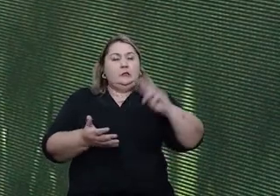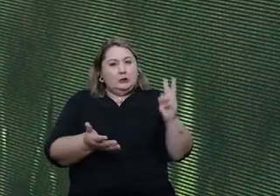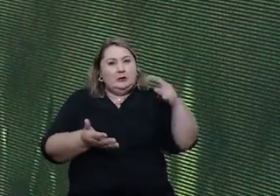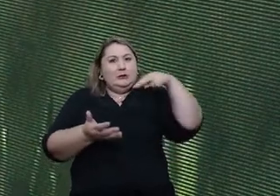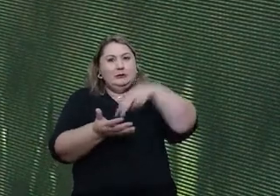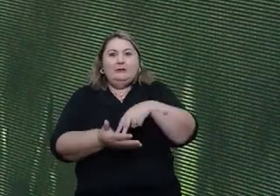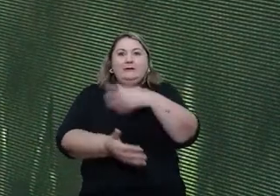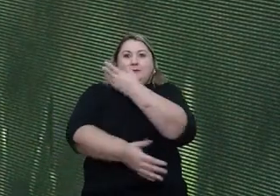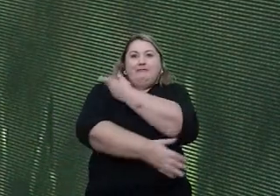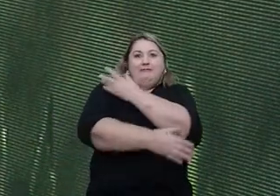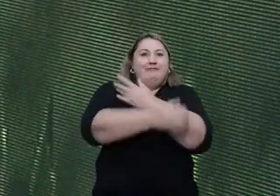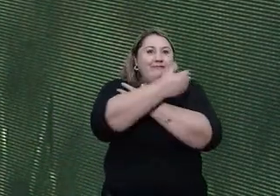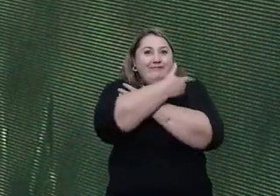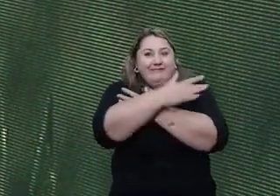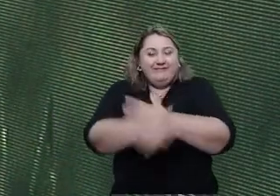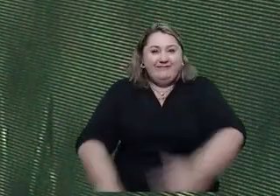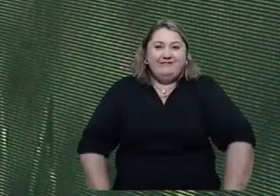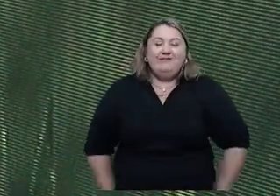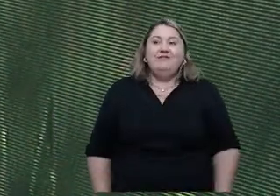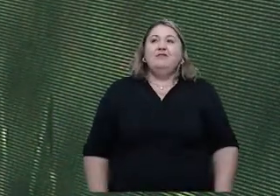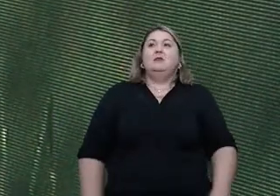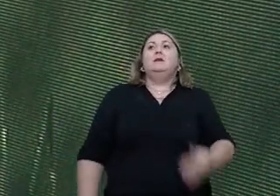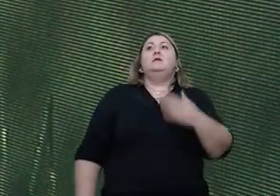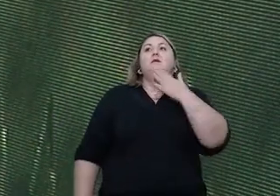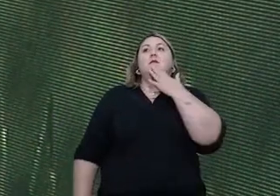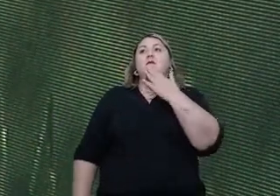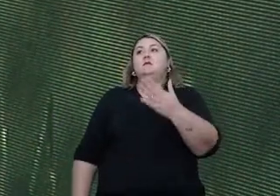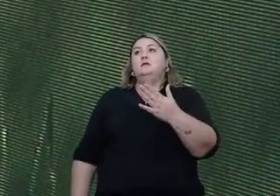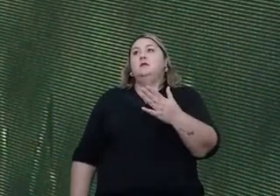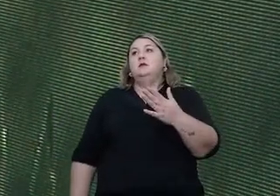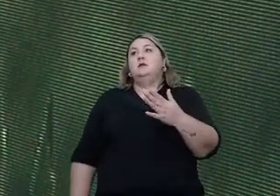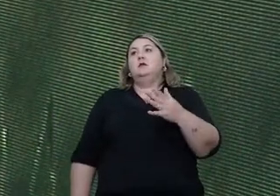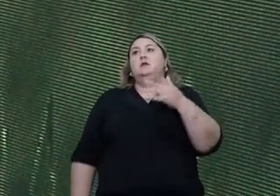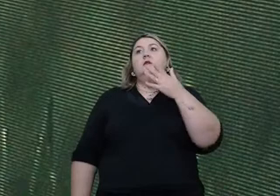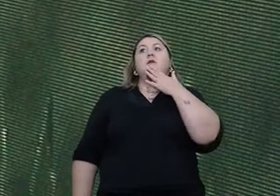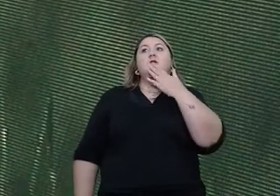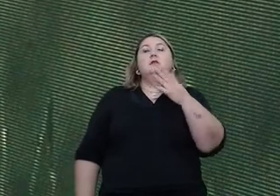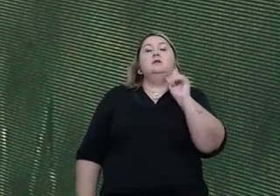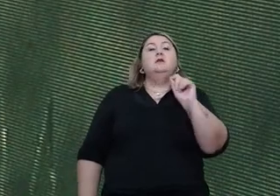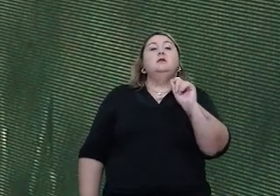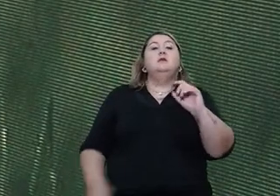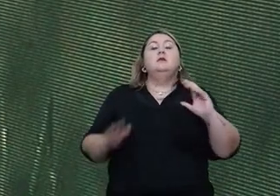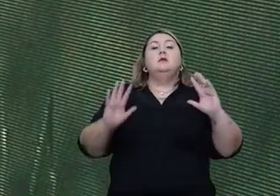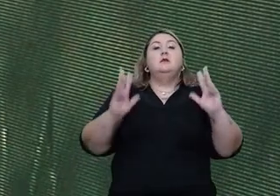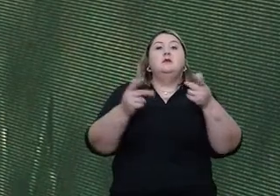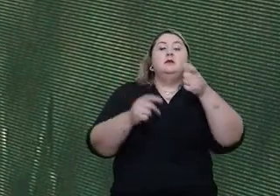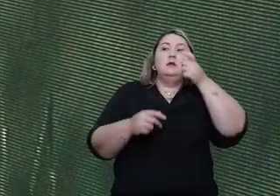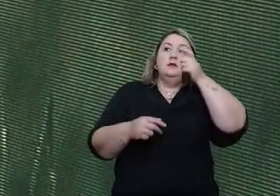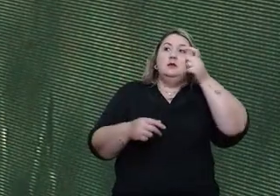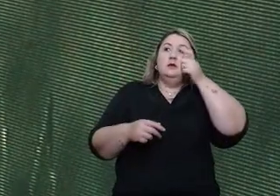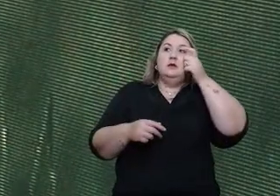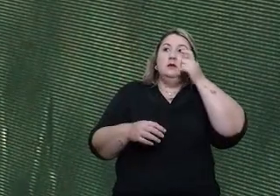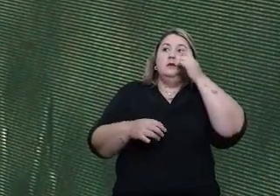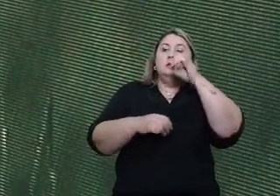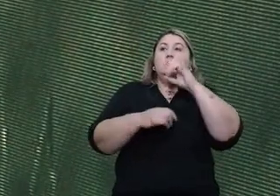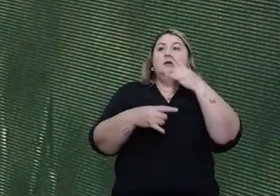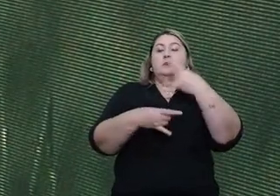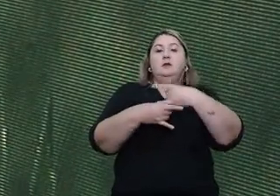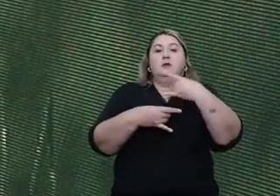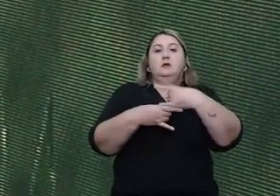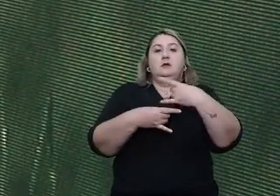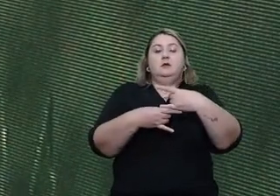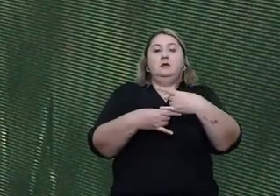por cima e vamos resgatar. Então agora eu vou pedir encarecidamente para todos da CitroSuco, nós estávamos